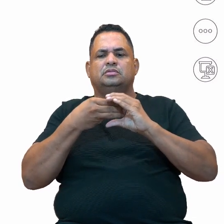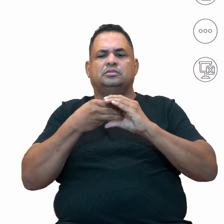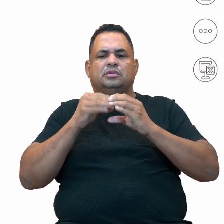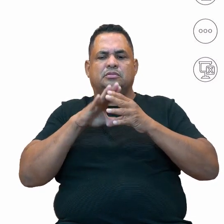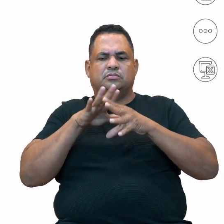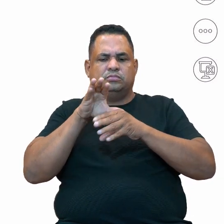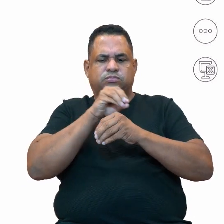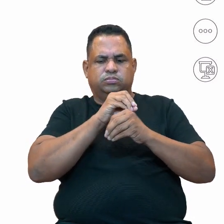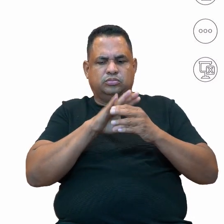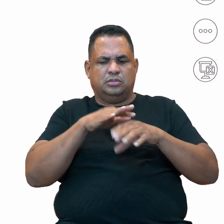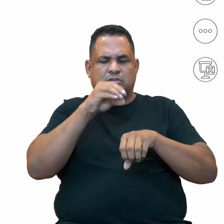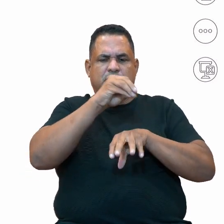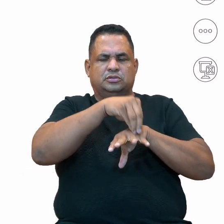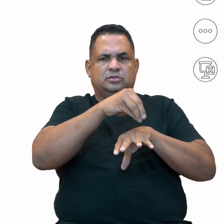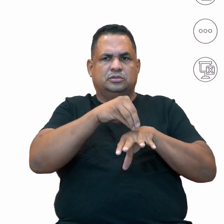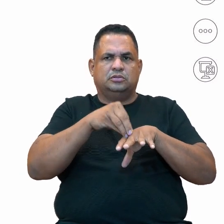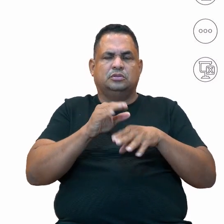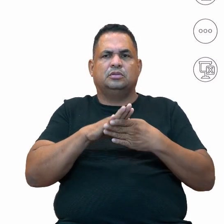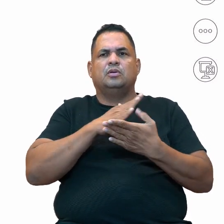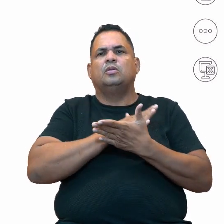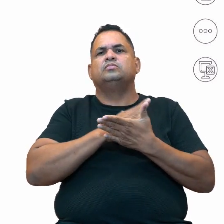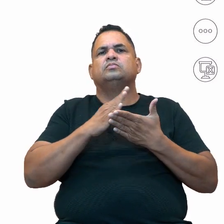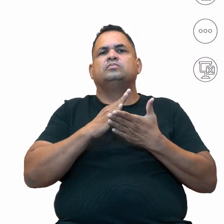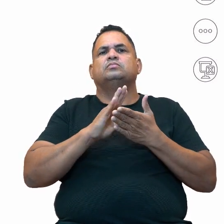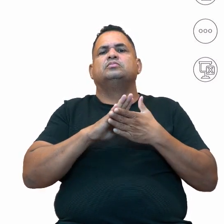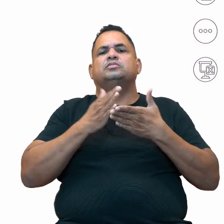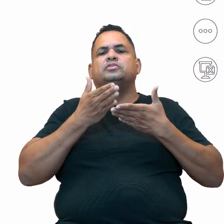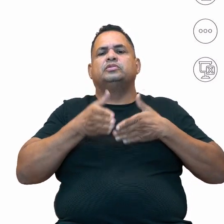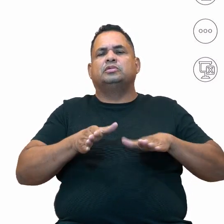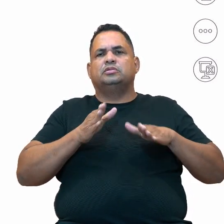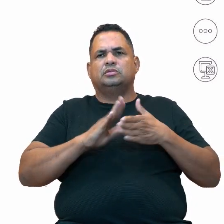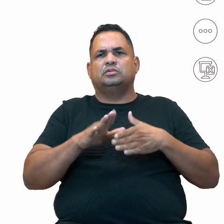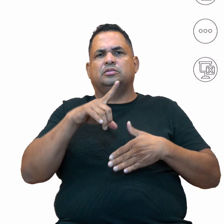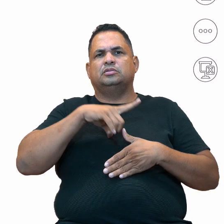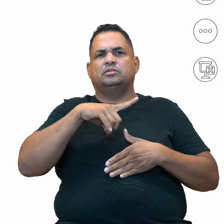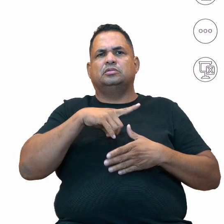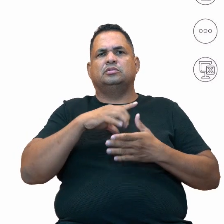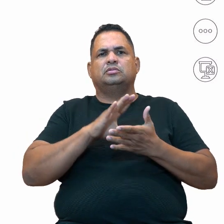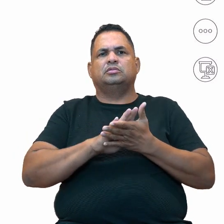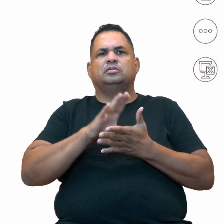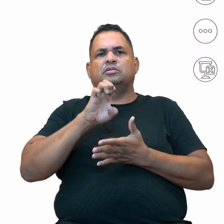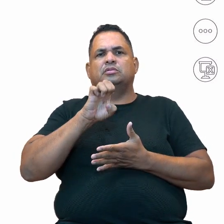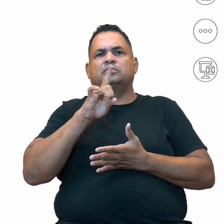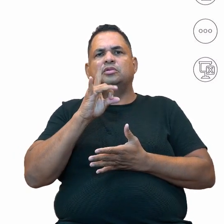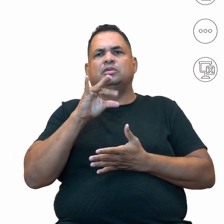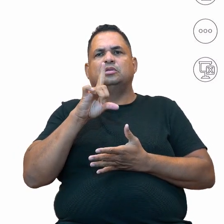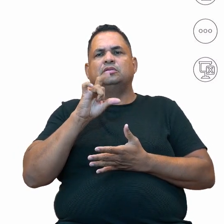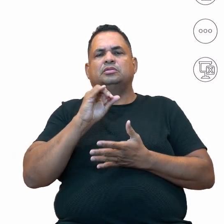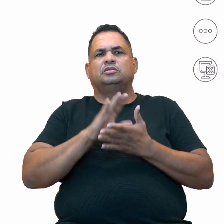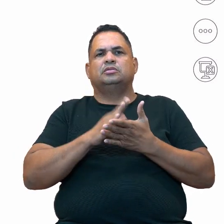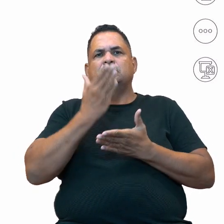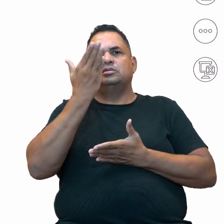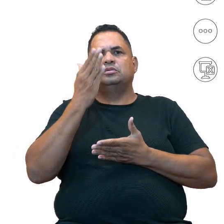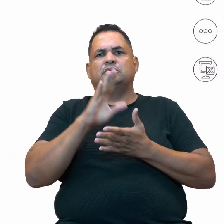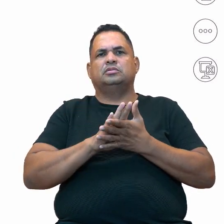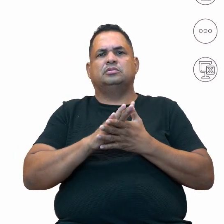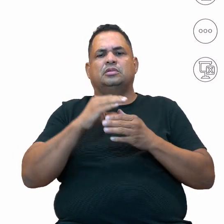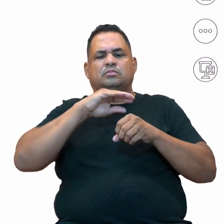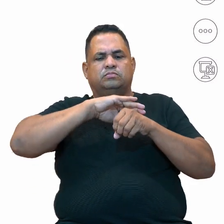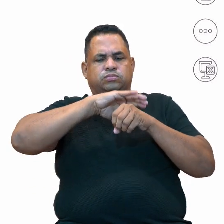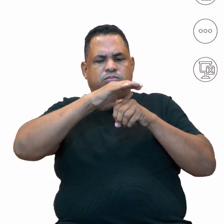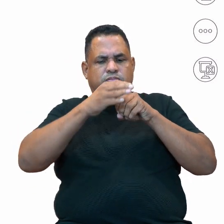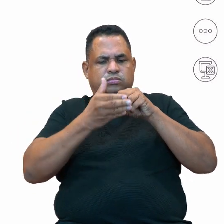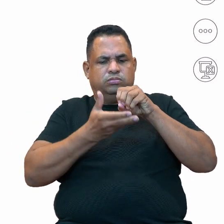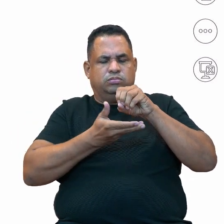se nutrir. Porém, a gente está falando de reprodução. E aí a gente tem os esporângios, que são essas como se fossem umas cápsulazinhas,